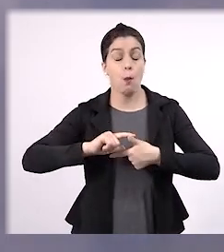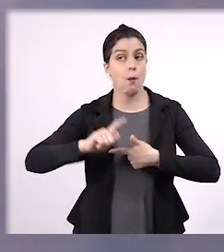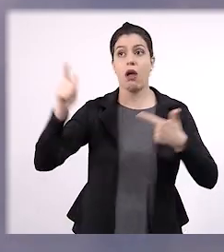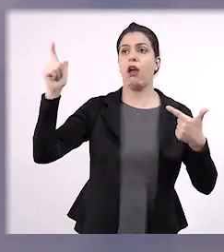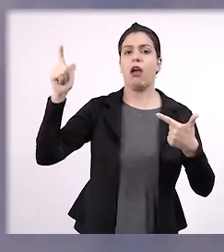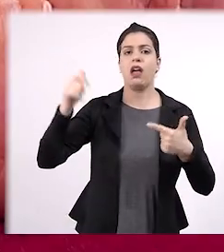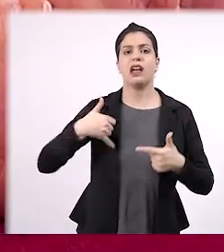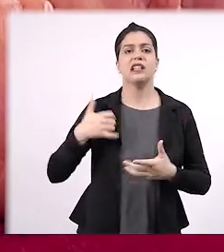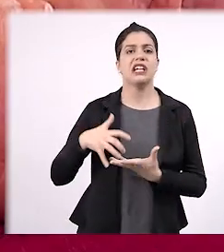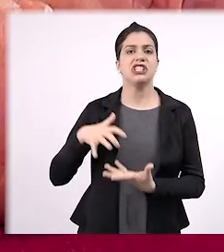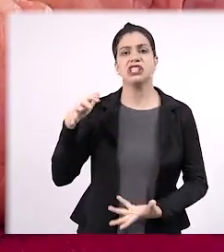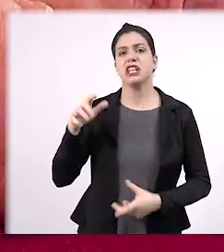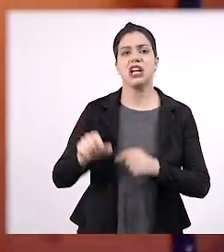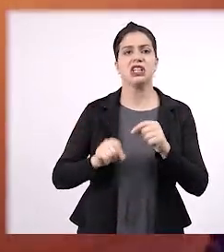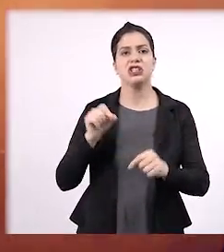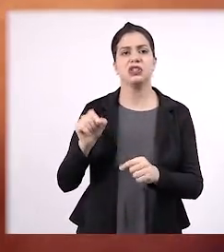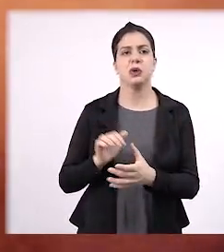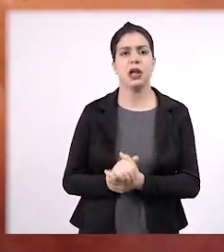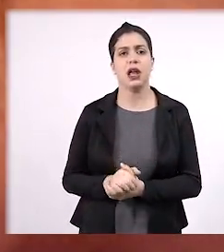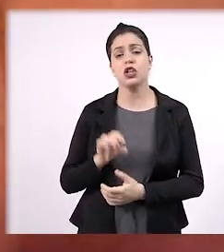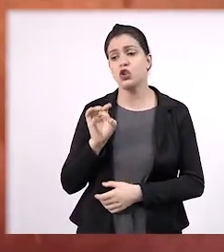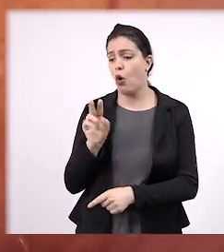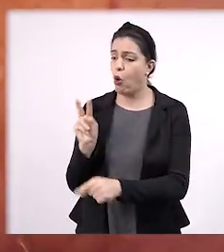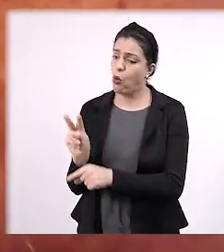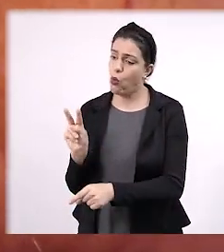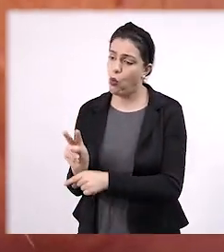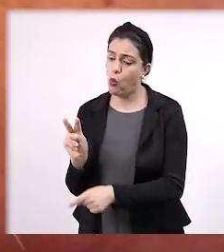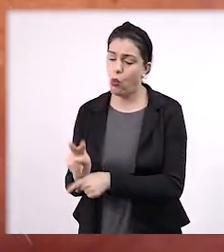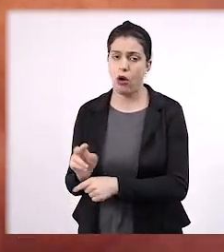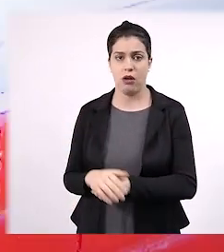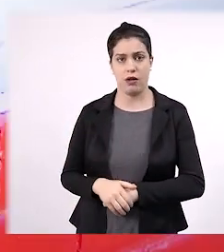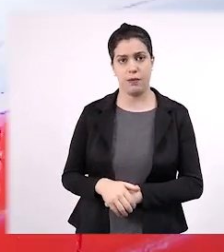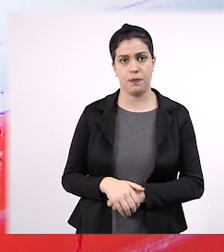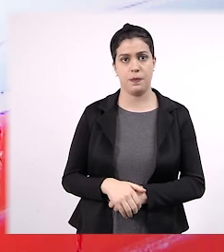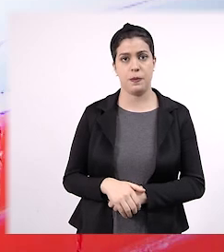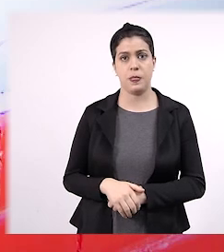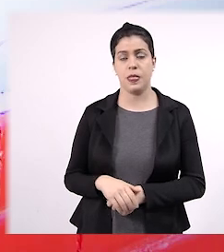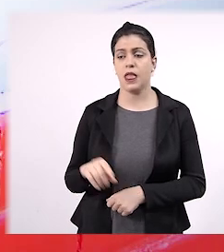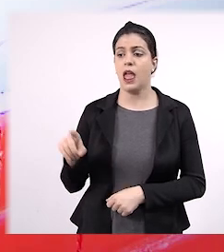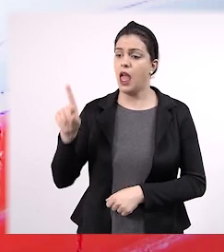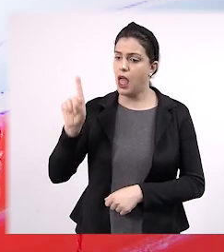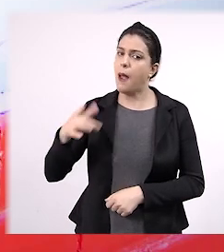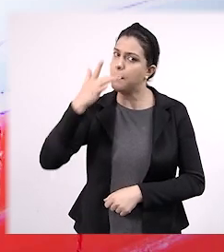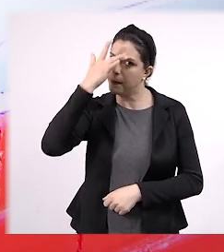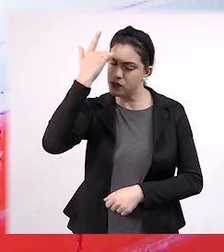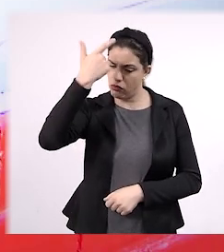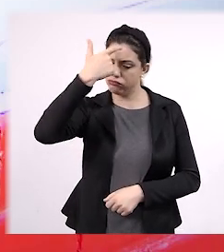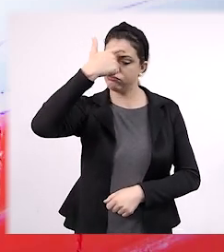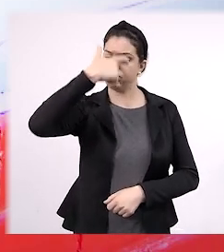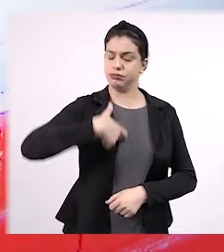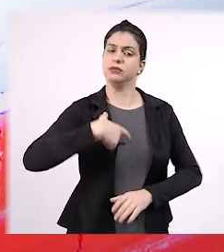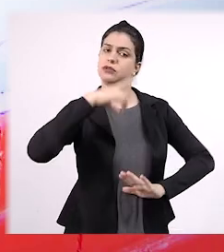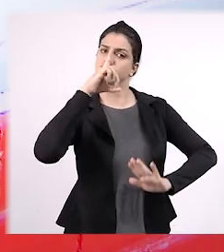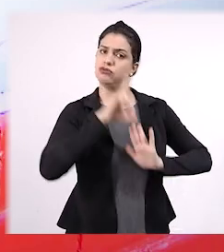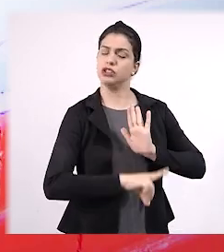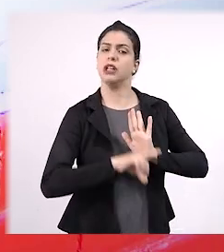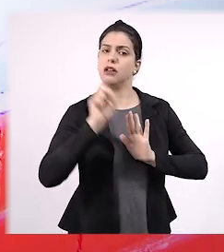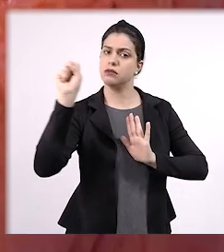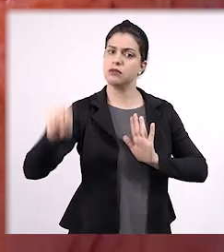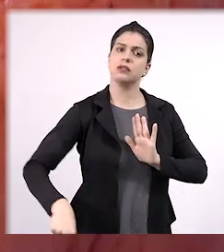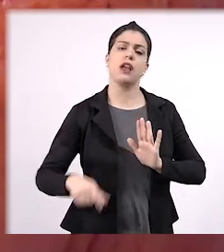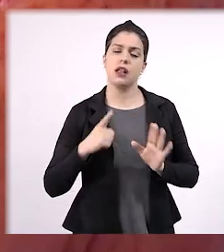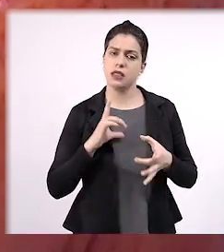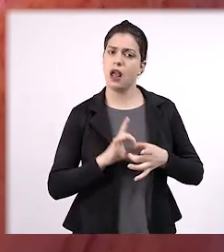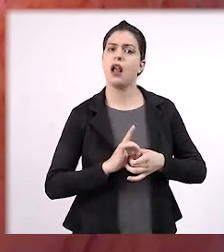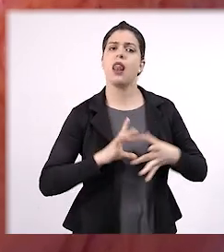que o idoso é um objeto do direito, é algo a ser cuidado e se torna um sujeito de direito. Alguém com autonomia, com liberdade,